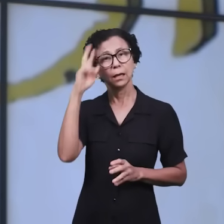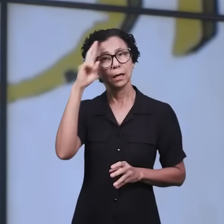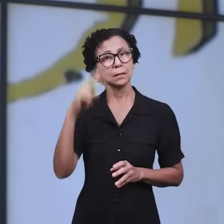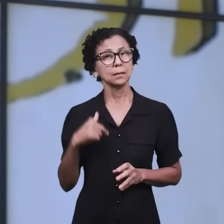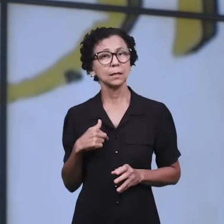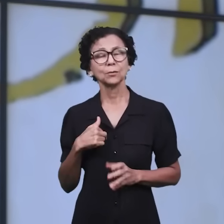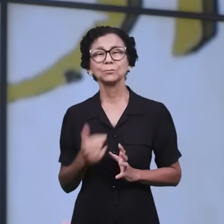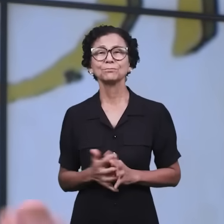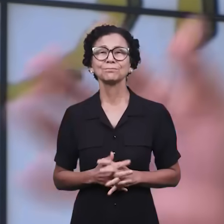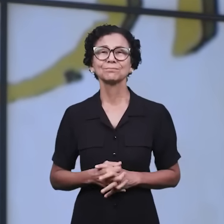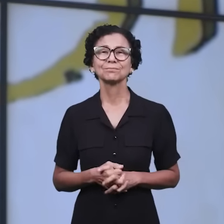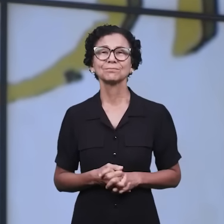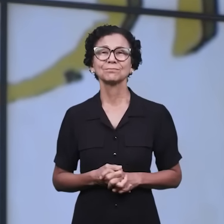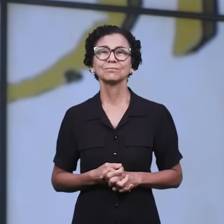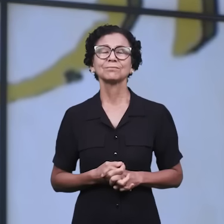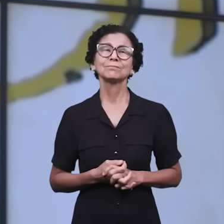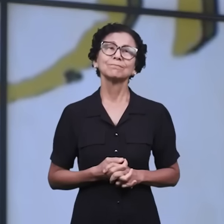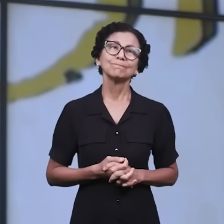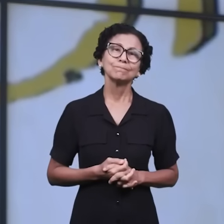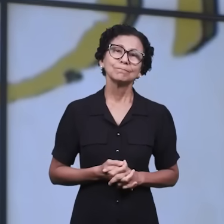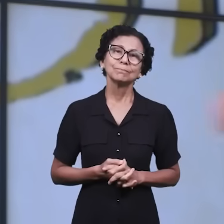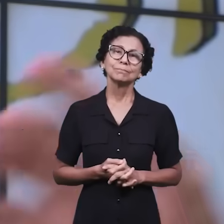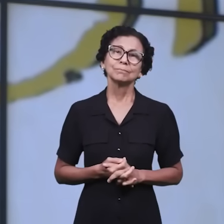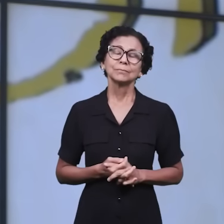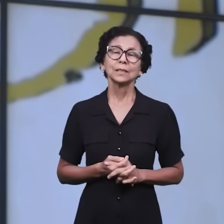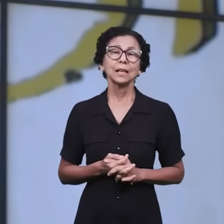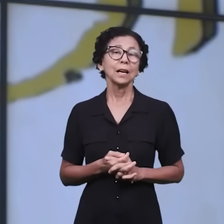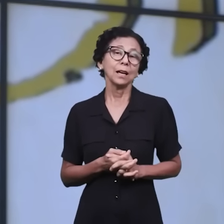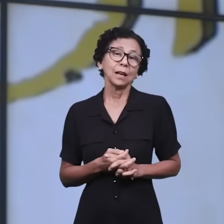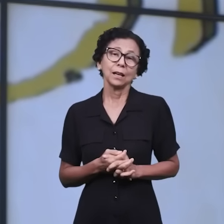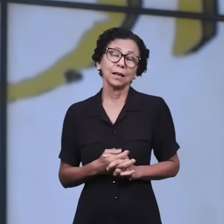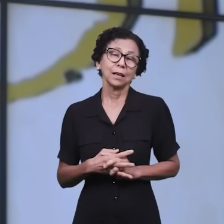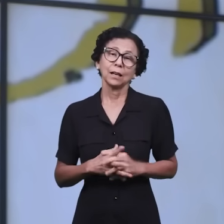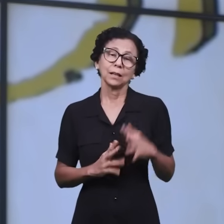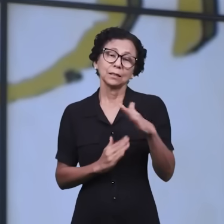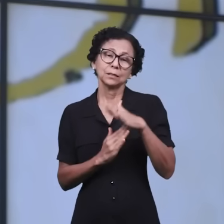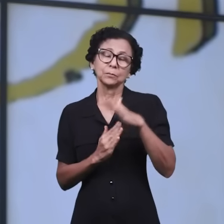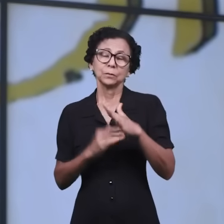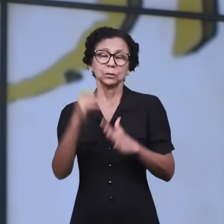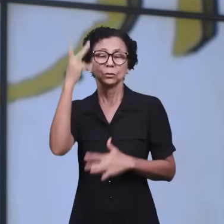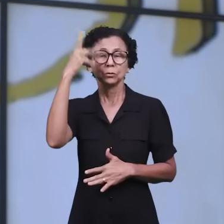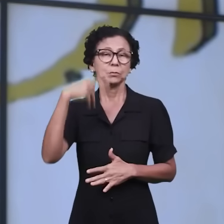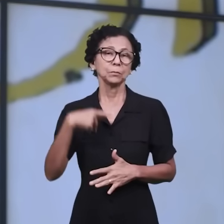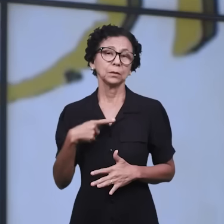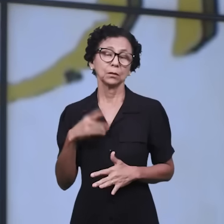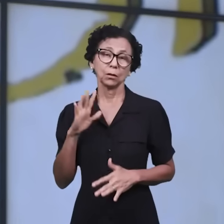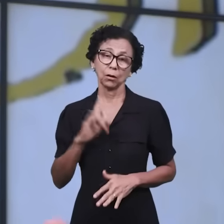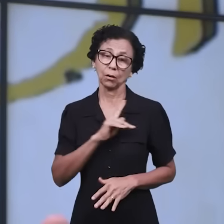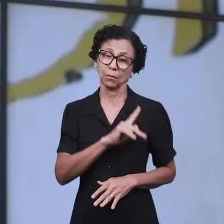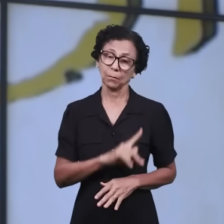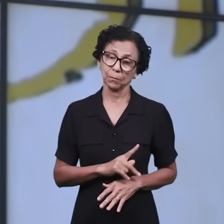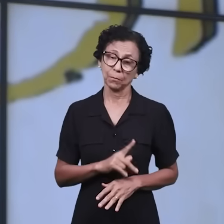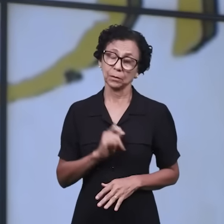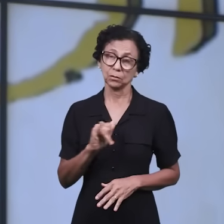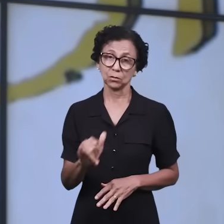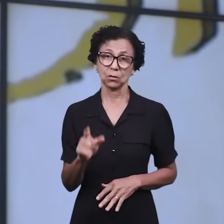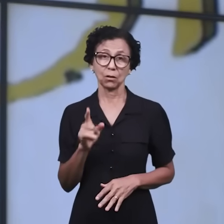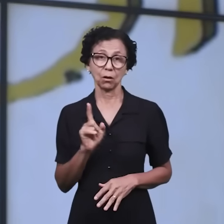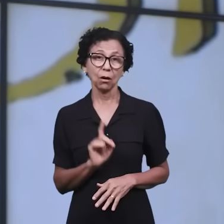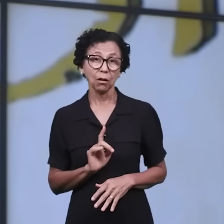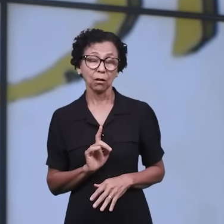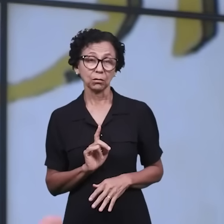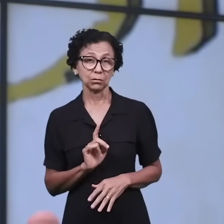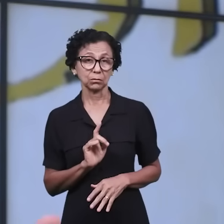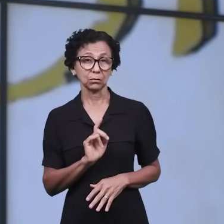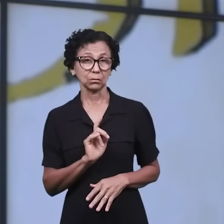É a colocar a palavra dentro do limite humano. Que Paulo está dizendo assim, olha, no limite humano nós não somos